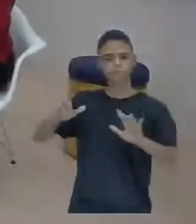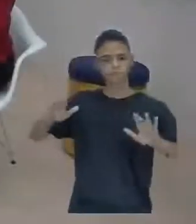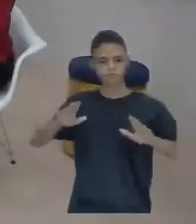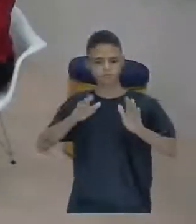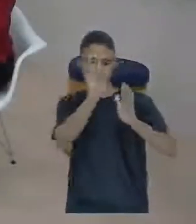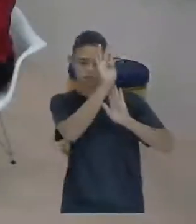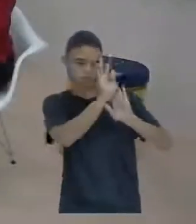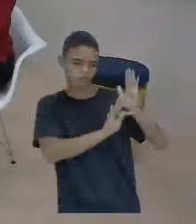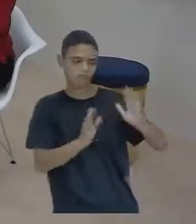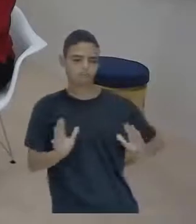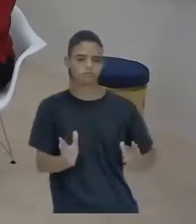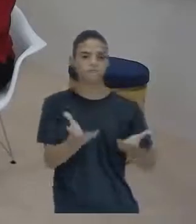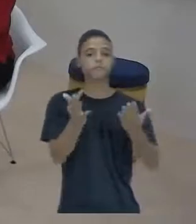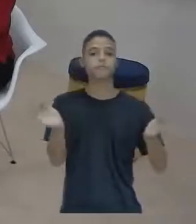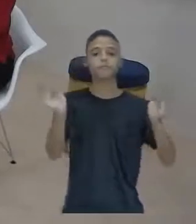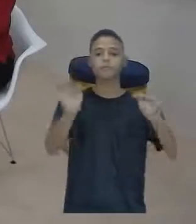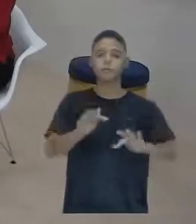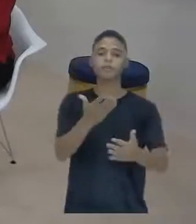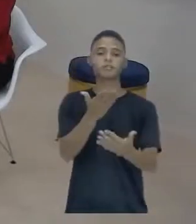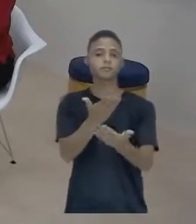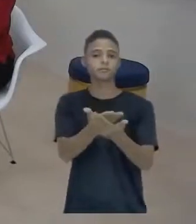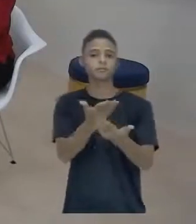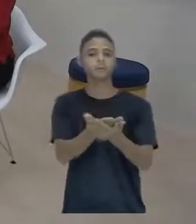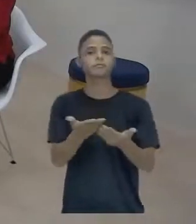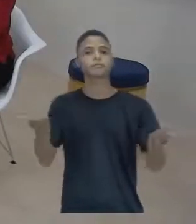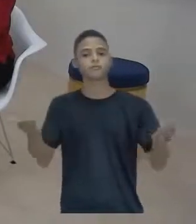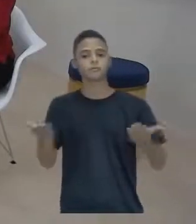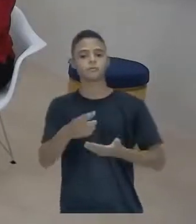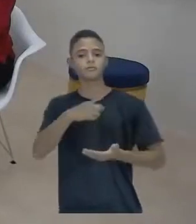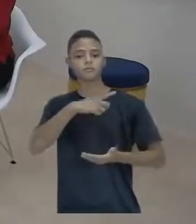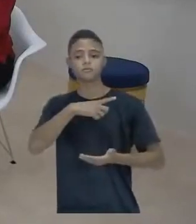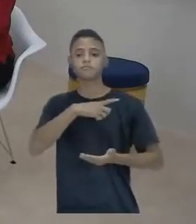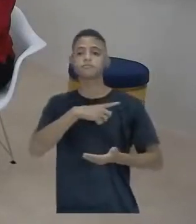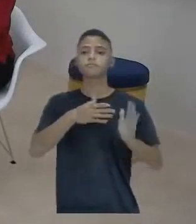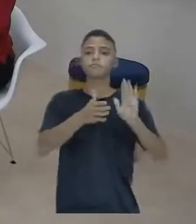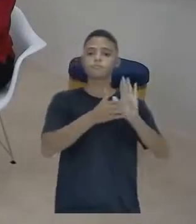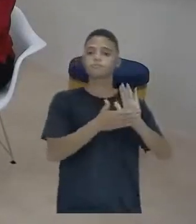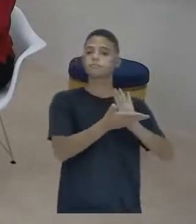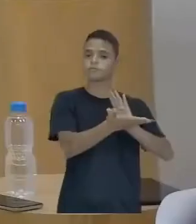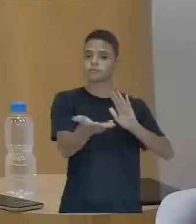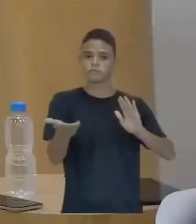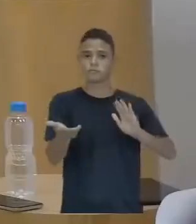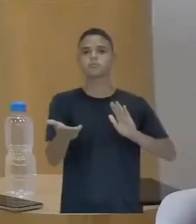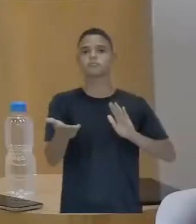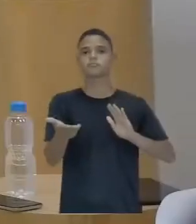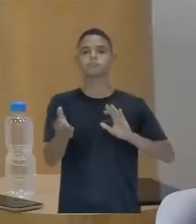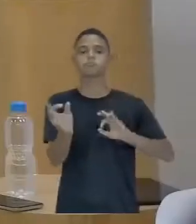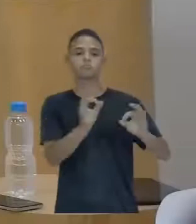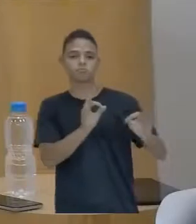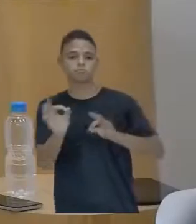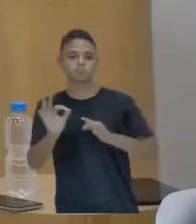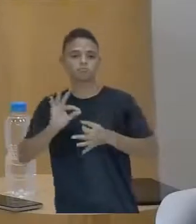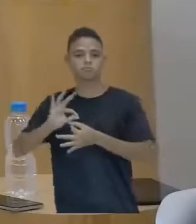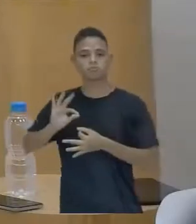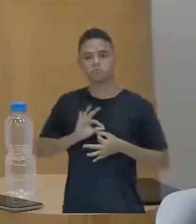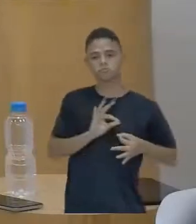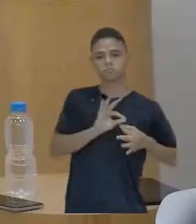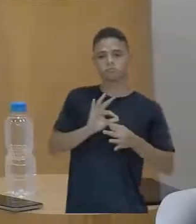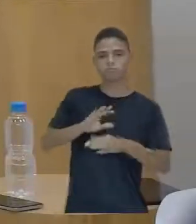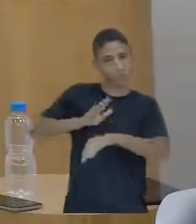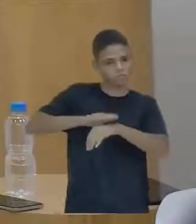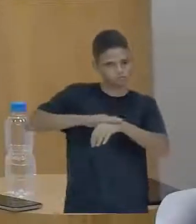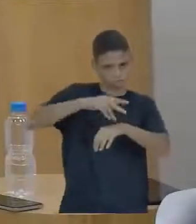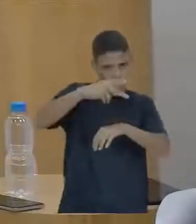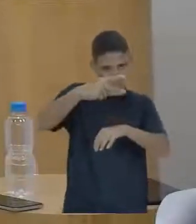motivadores. Então, ao final desta aula, a gente vai propor para que vocês façam um texto